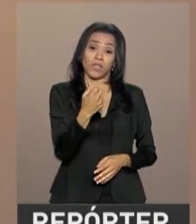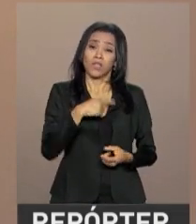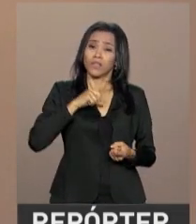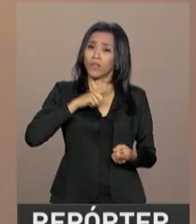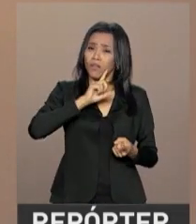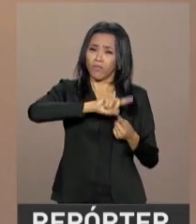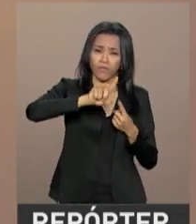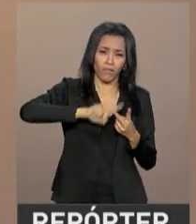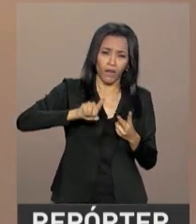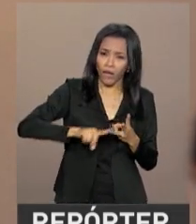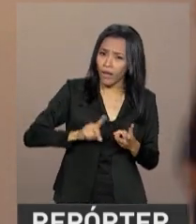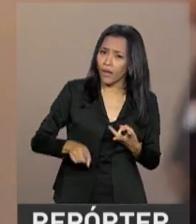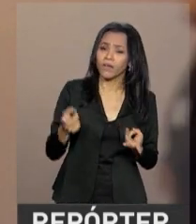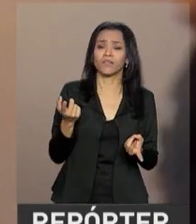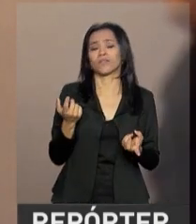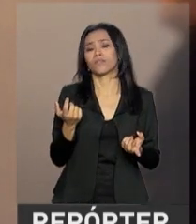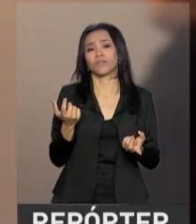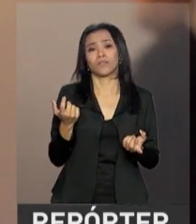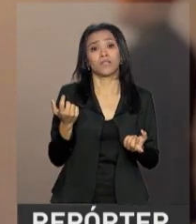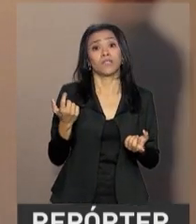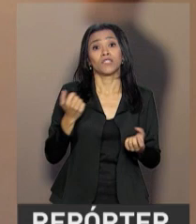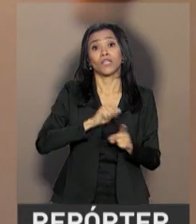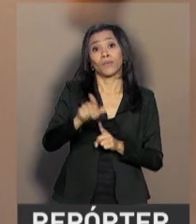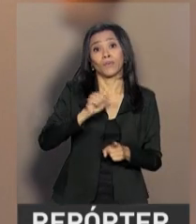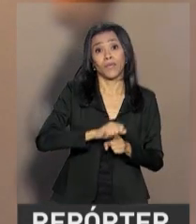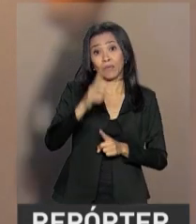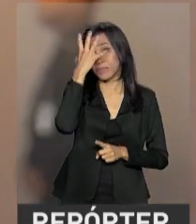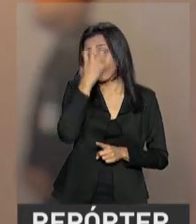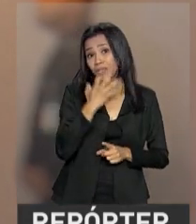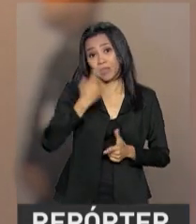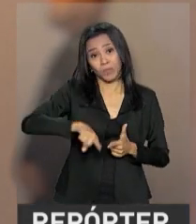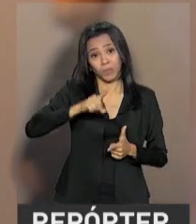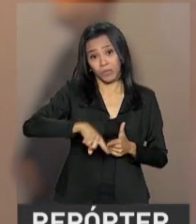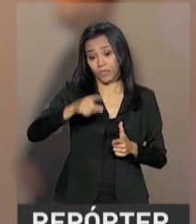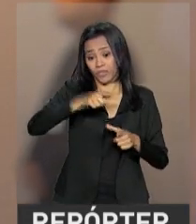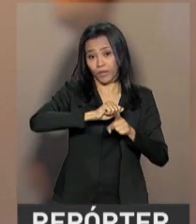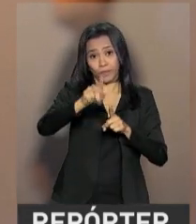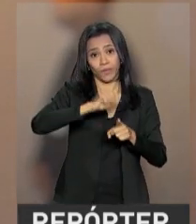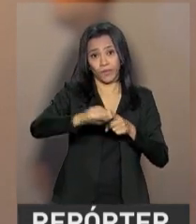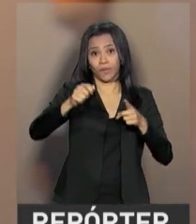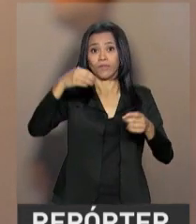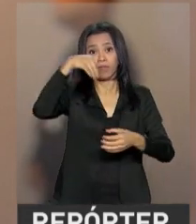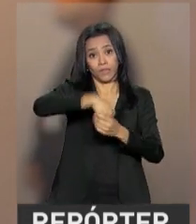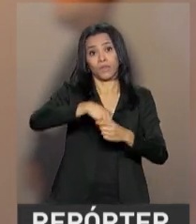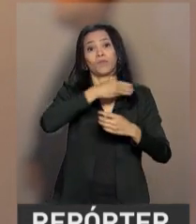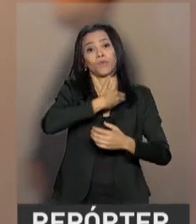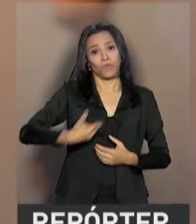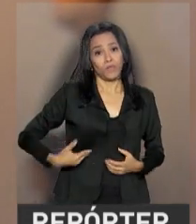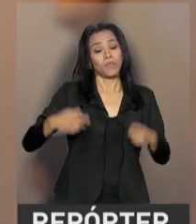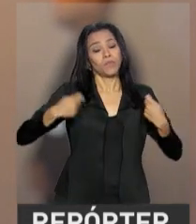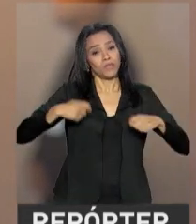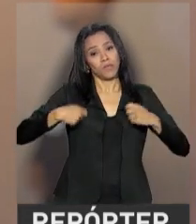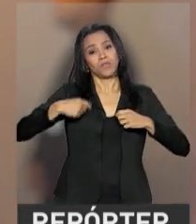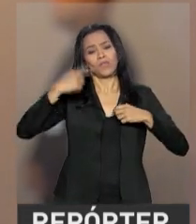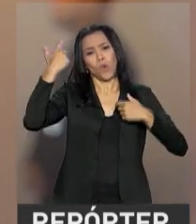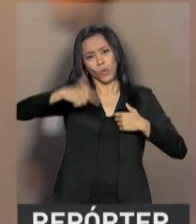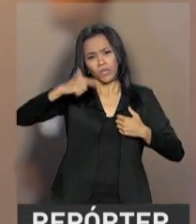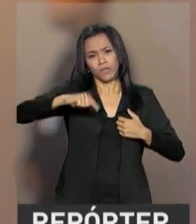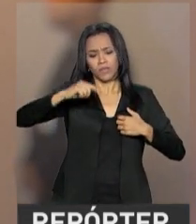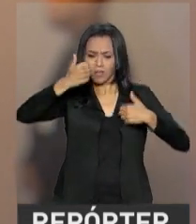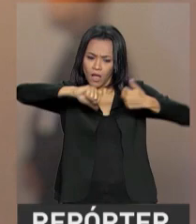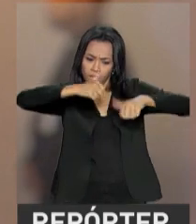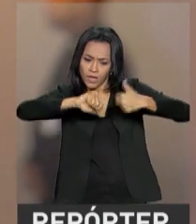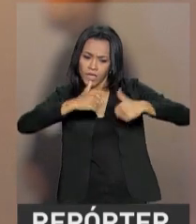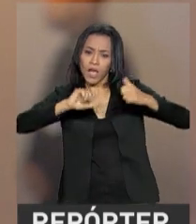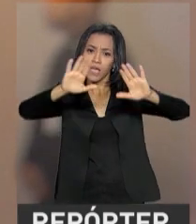imóveis a ser olhado. Hoje a gente tem um problema de aluguel muito sério no governo. A gente precisa reanalisar a nossa carteira de imóveis